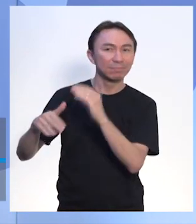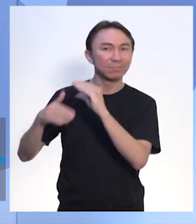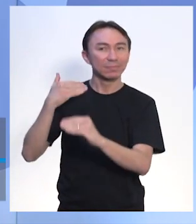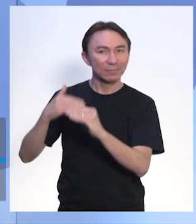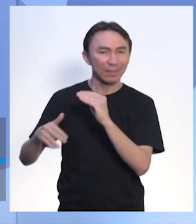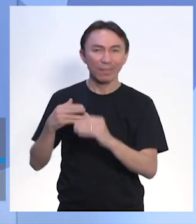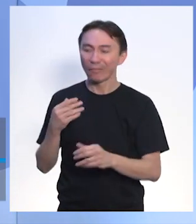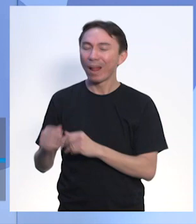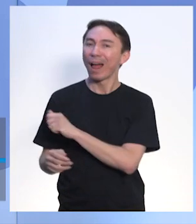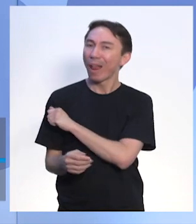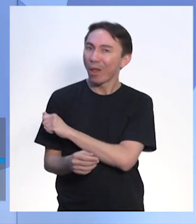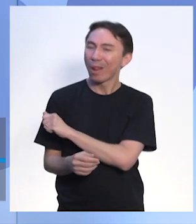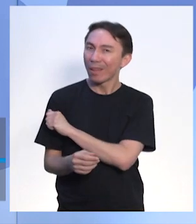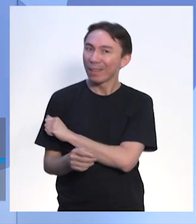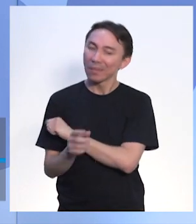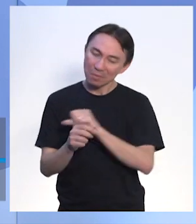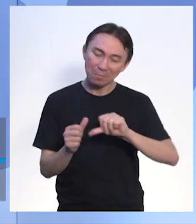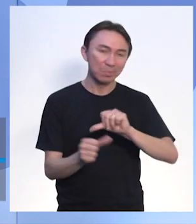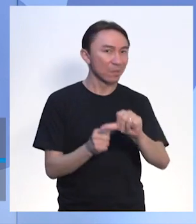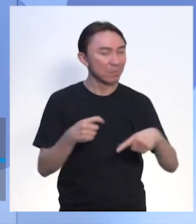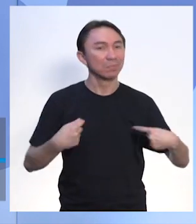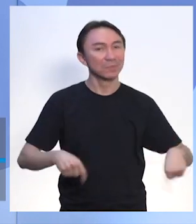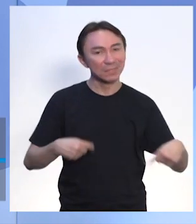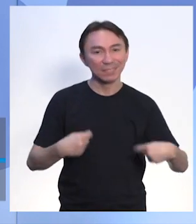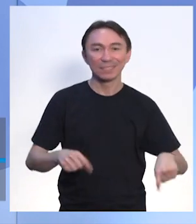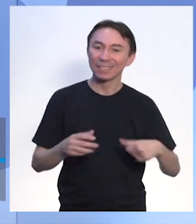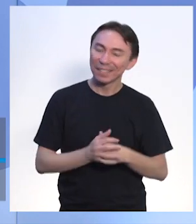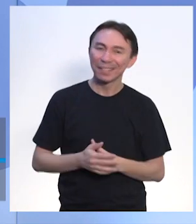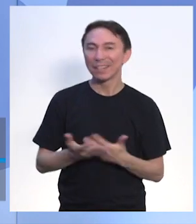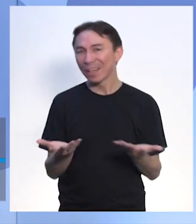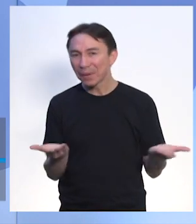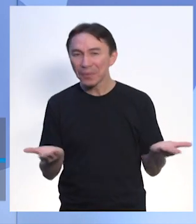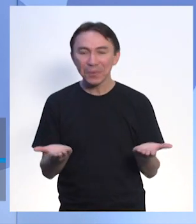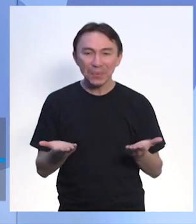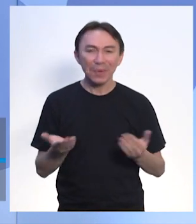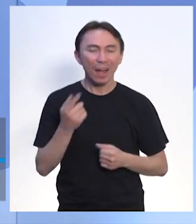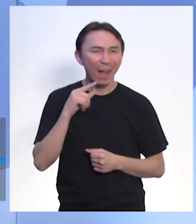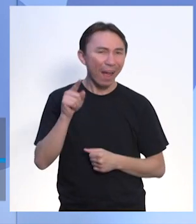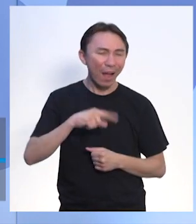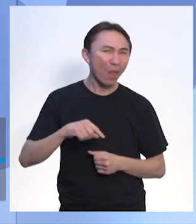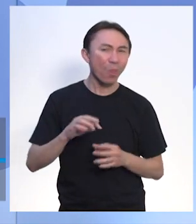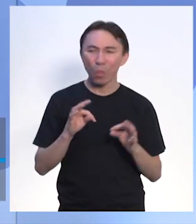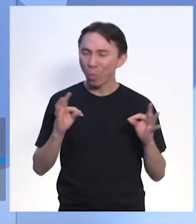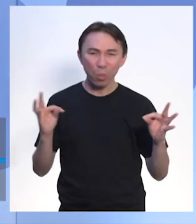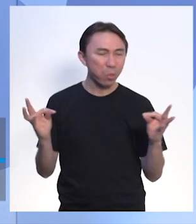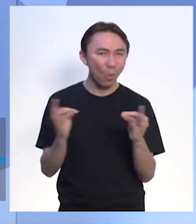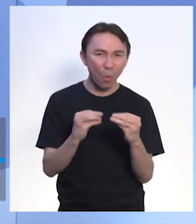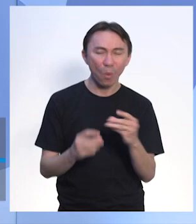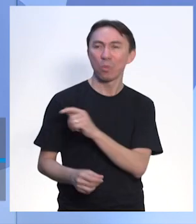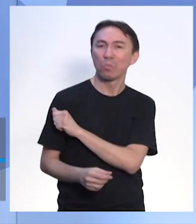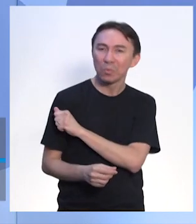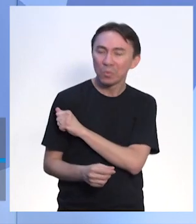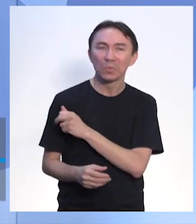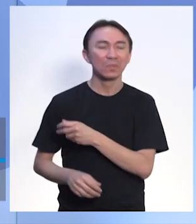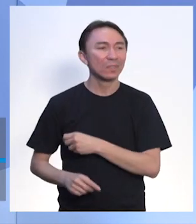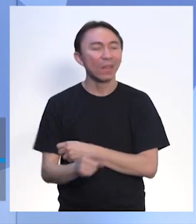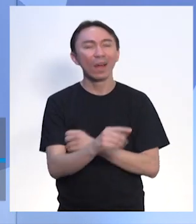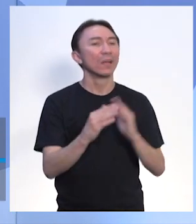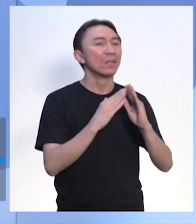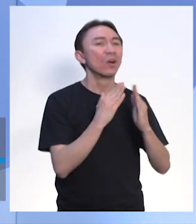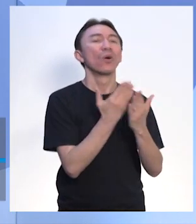O hábito é esse, né? As interações de, sei lá... A interação de todos. De todos, da equipe escolar.